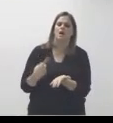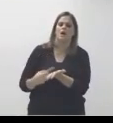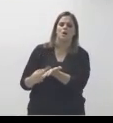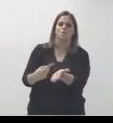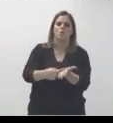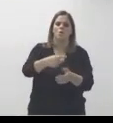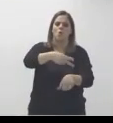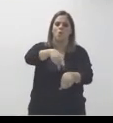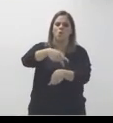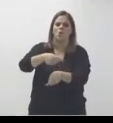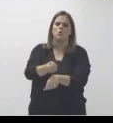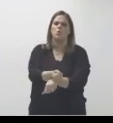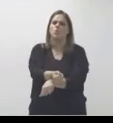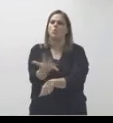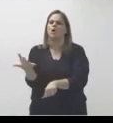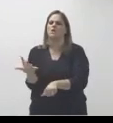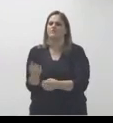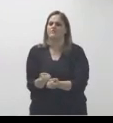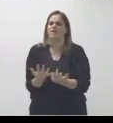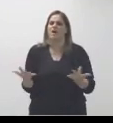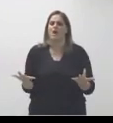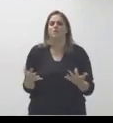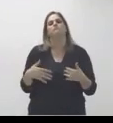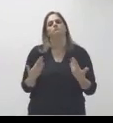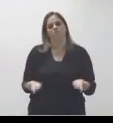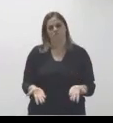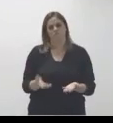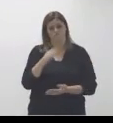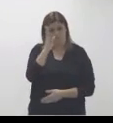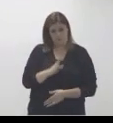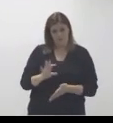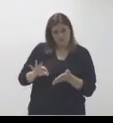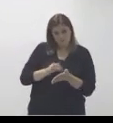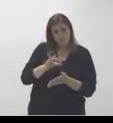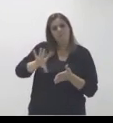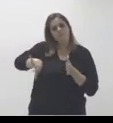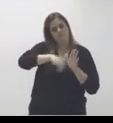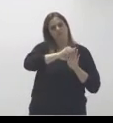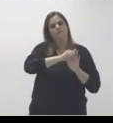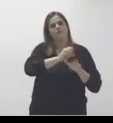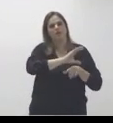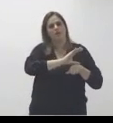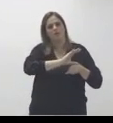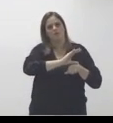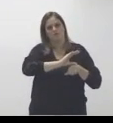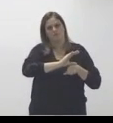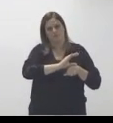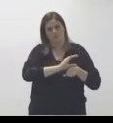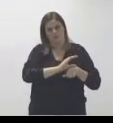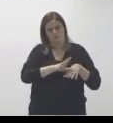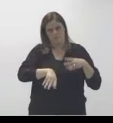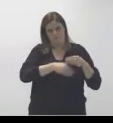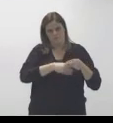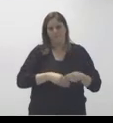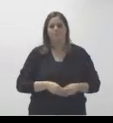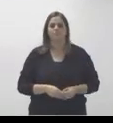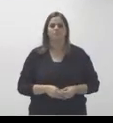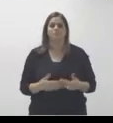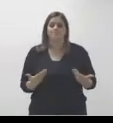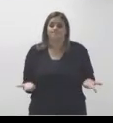determinado koro ele passa a fazer parte do corpo das normas constitucionais e essa convenção ela tem a mesma ideologia